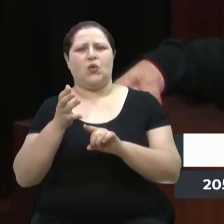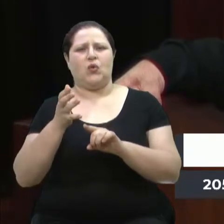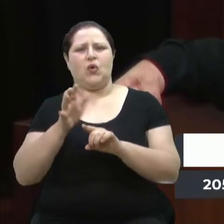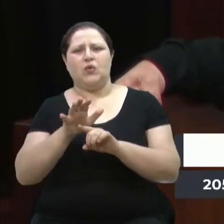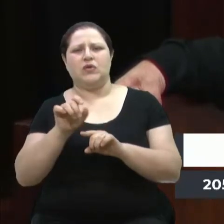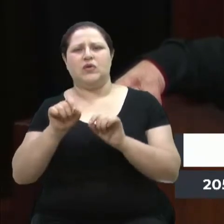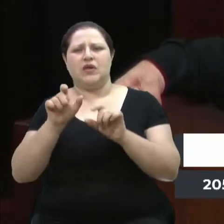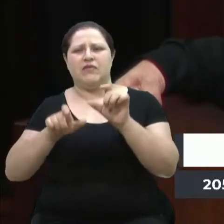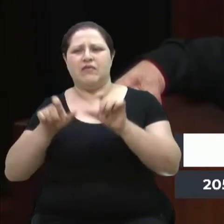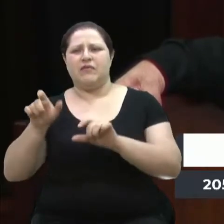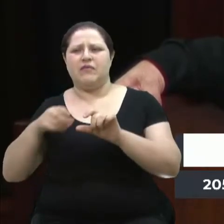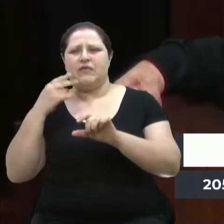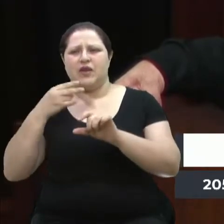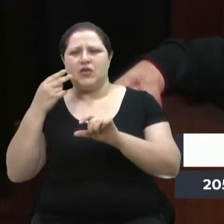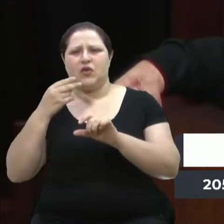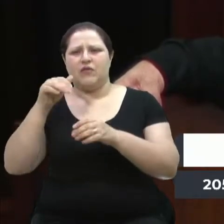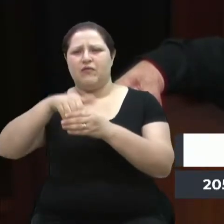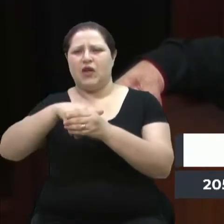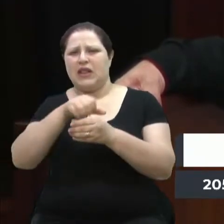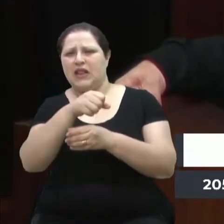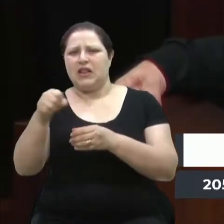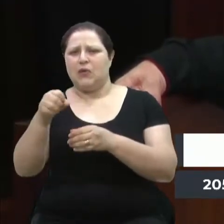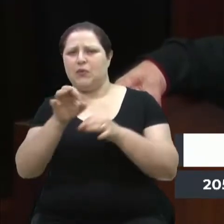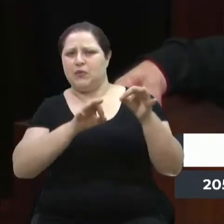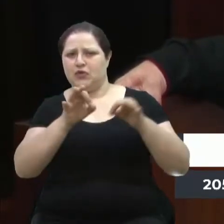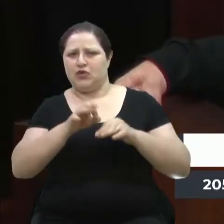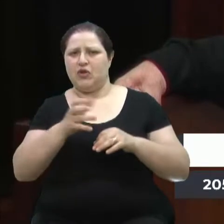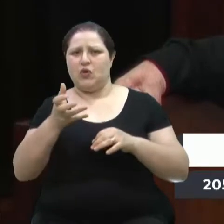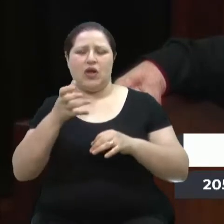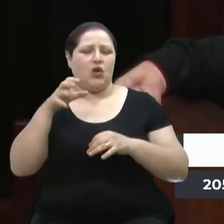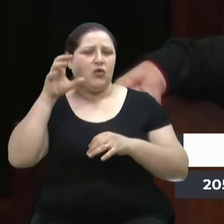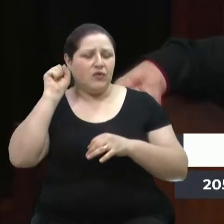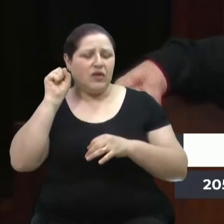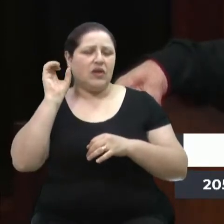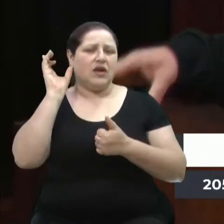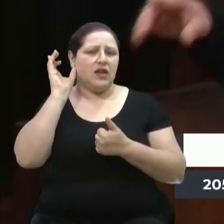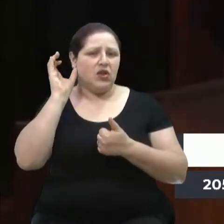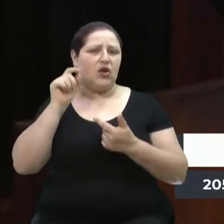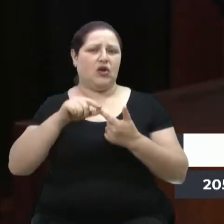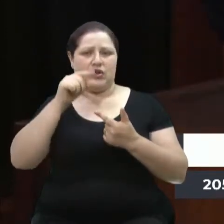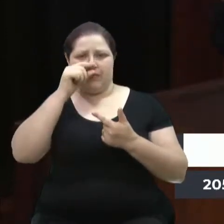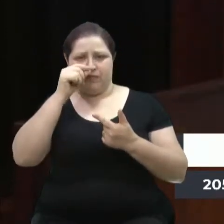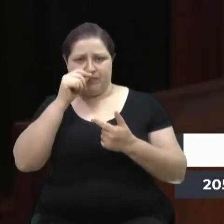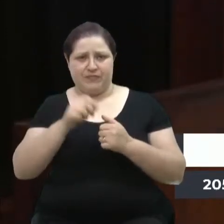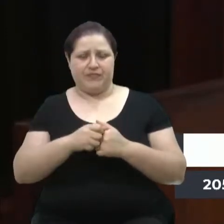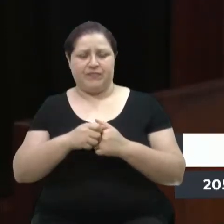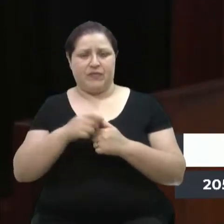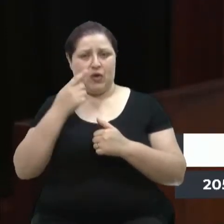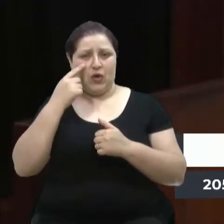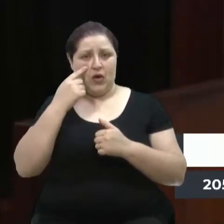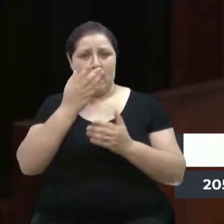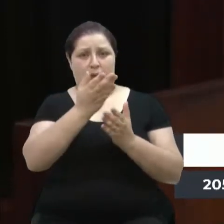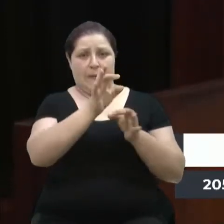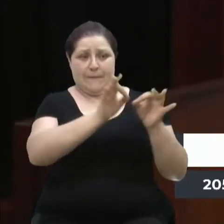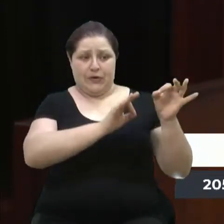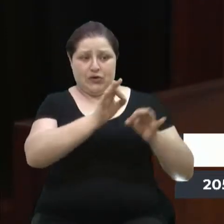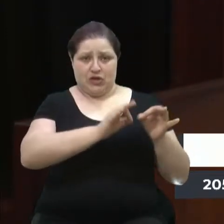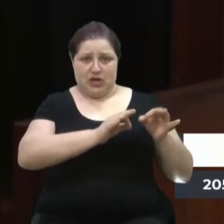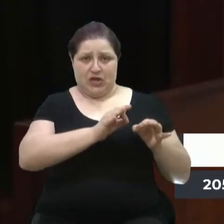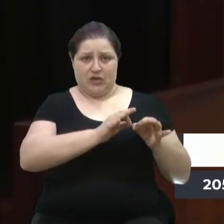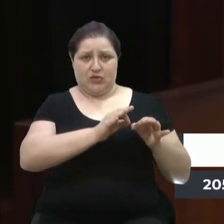e o que vocês que que eu gostaria de ouvir do Senhor Vereador cada hora do senhor a vereadora é que antes desse projeto se aportar da casa